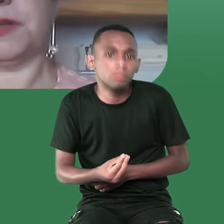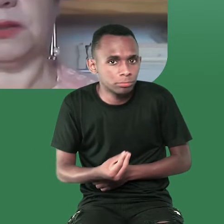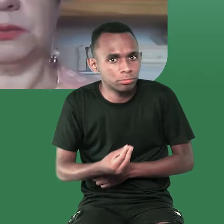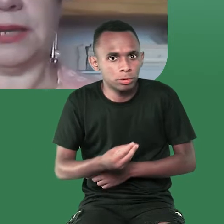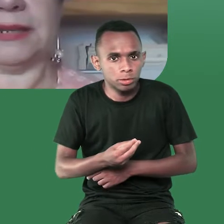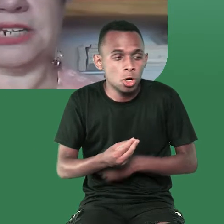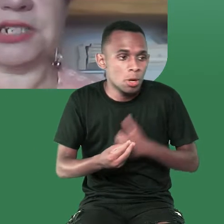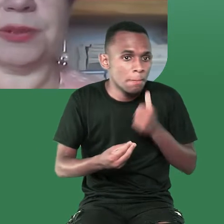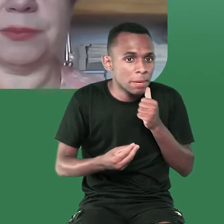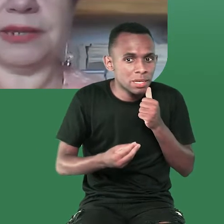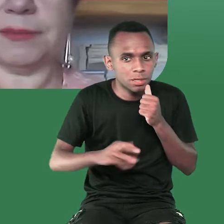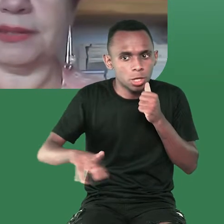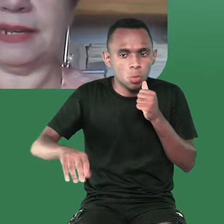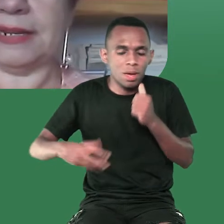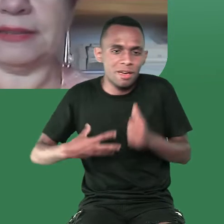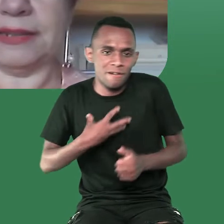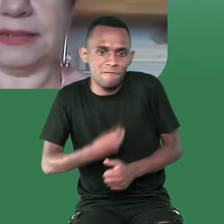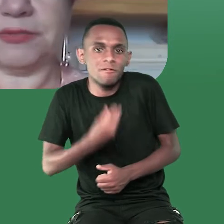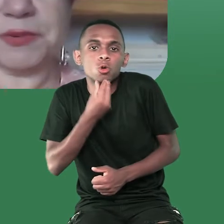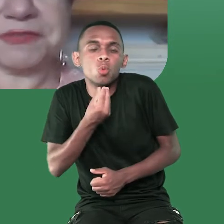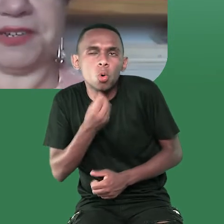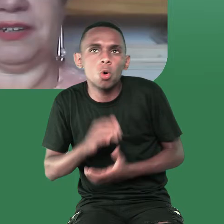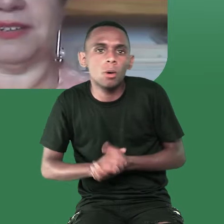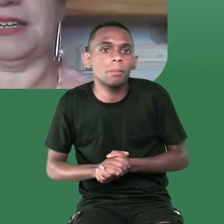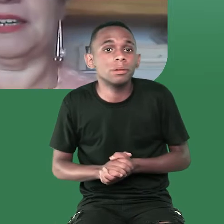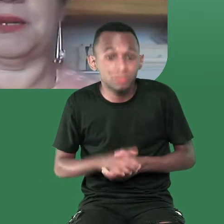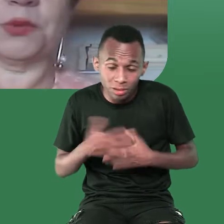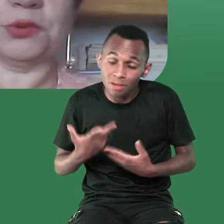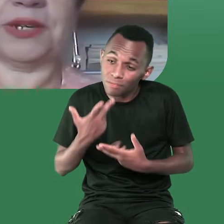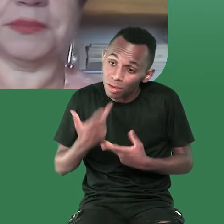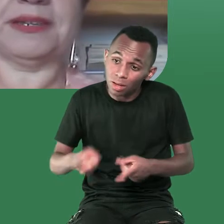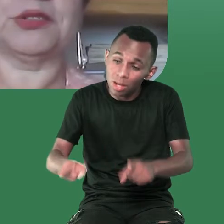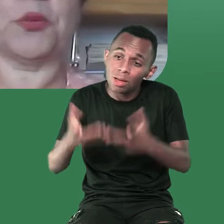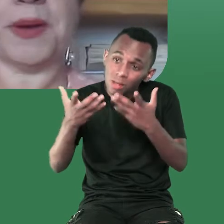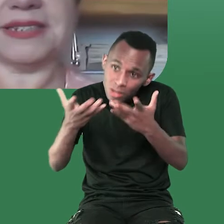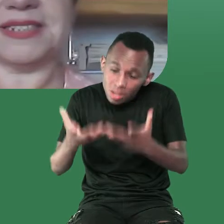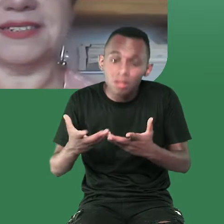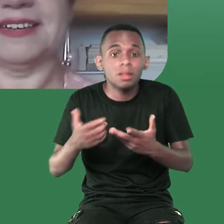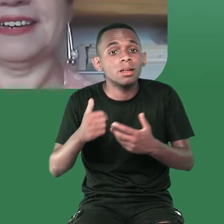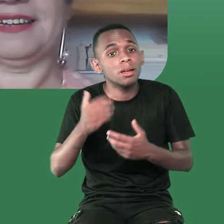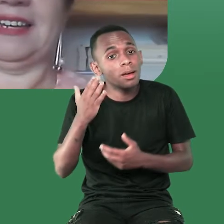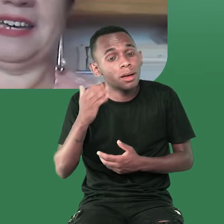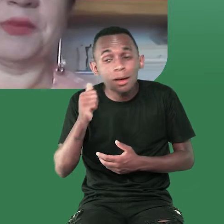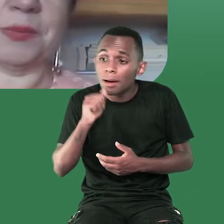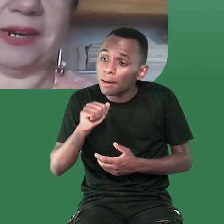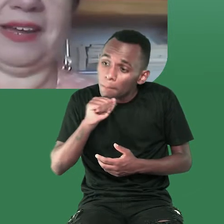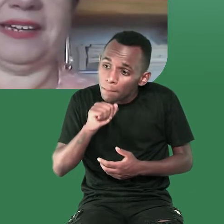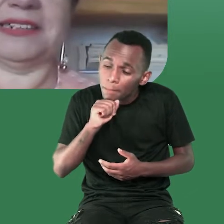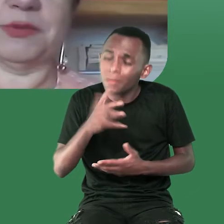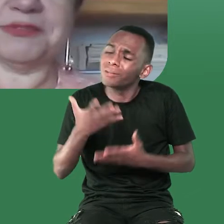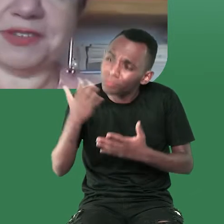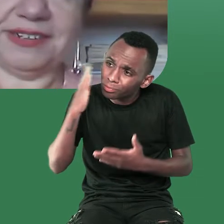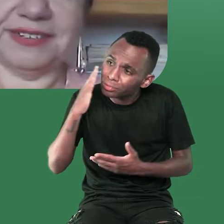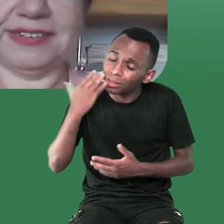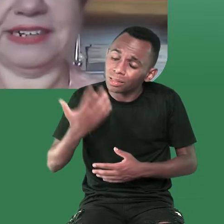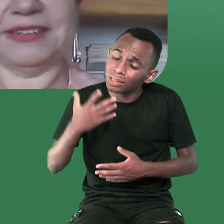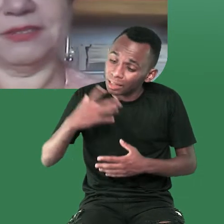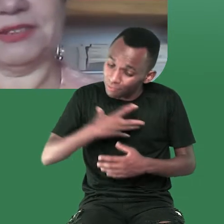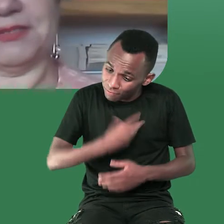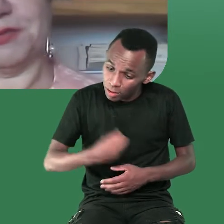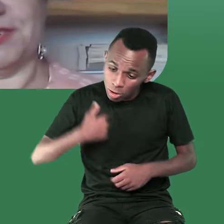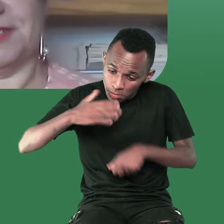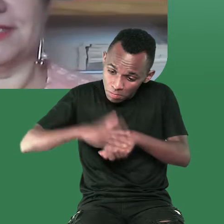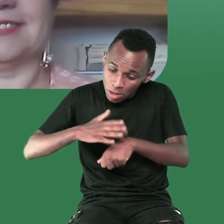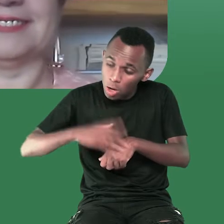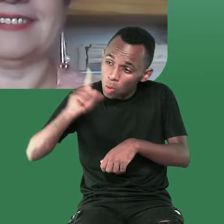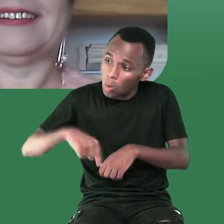e não um filho, né? Ela quer dizer para a mãe que ela teve uma filha, né? Ela queria muito que a mãe soubesse que ela era uma mulher, que ela teve uma filha, que ela